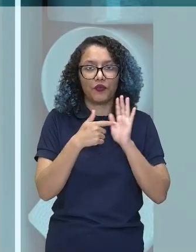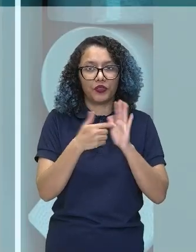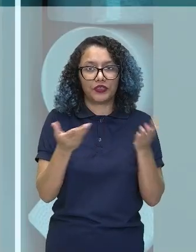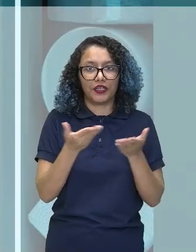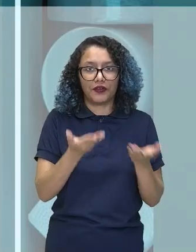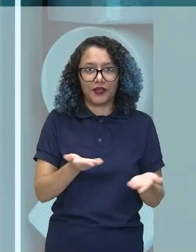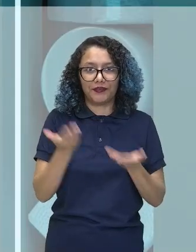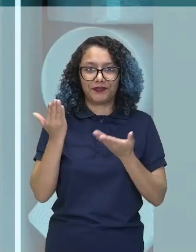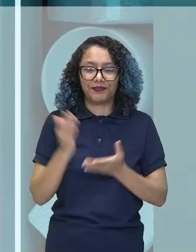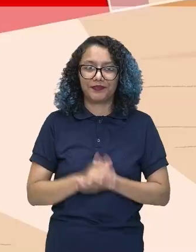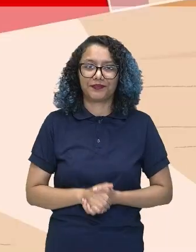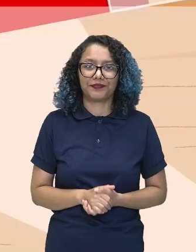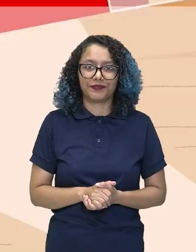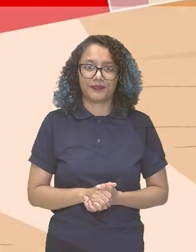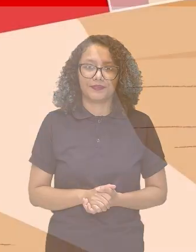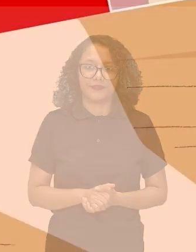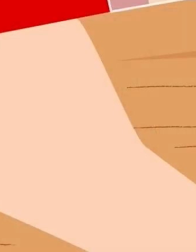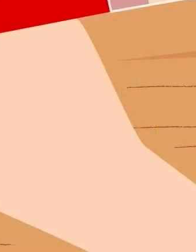esse vídeo comigo.